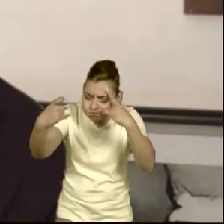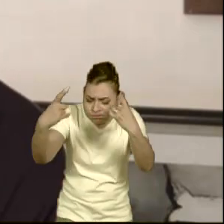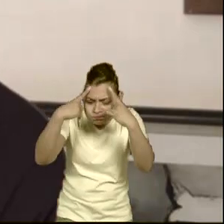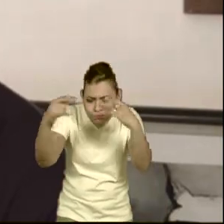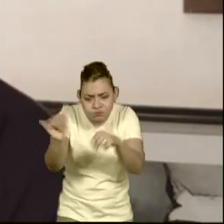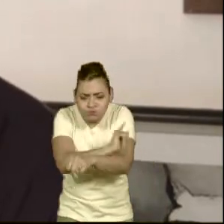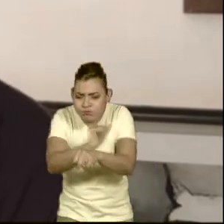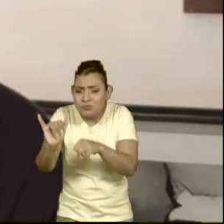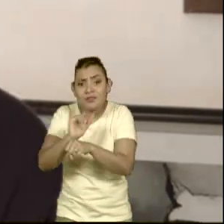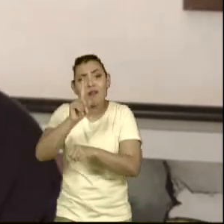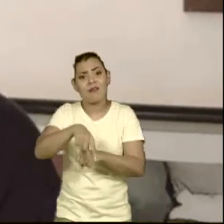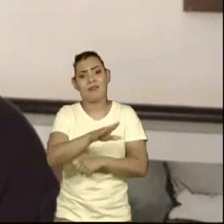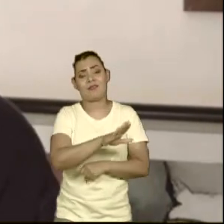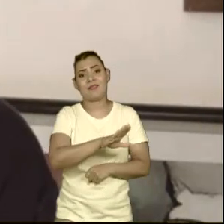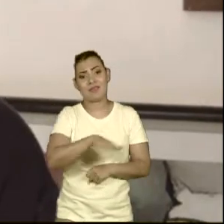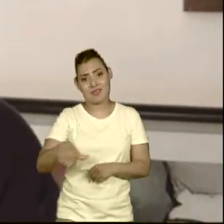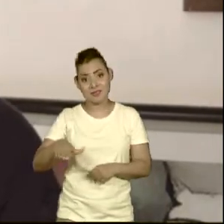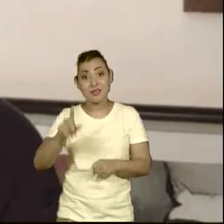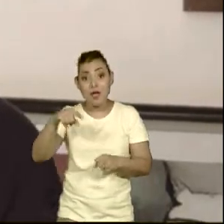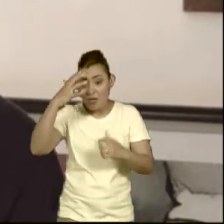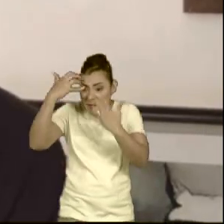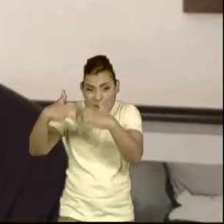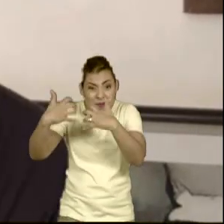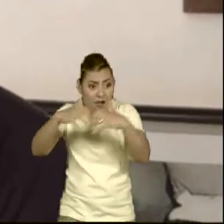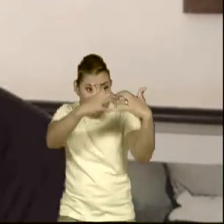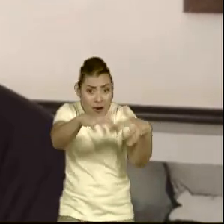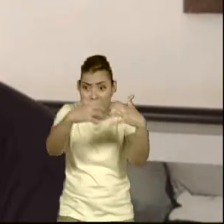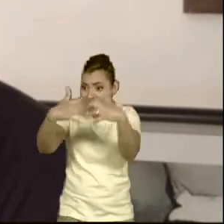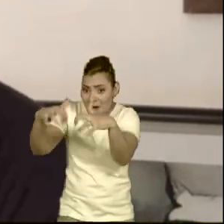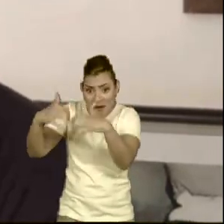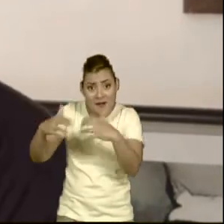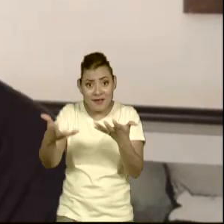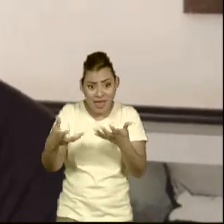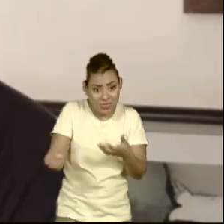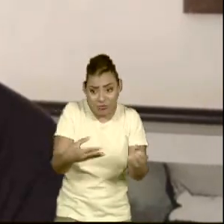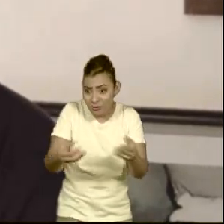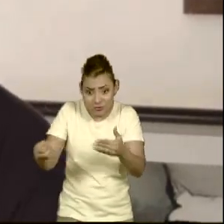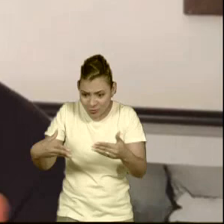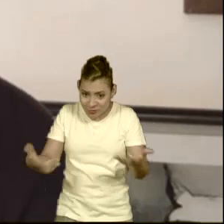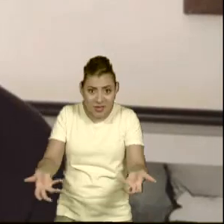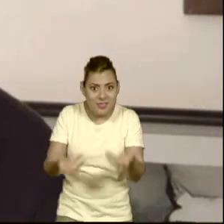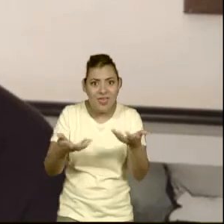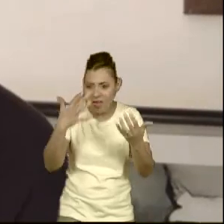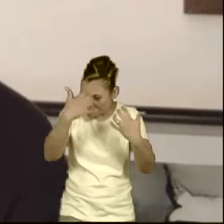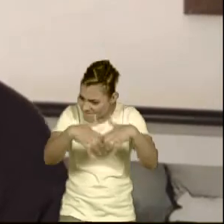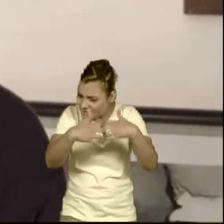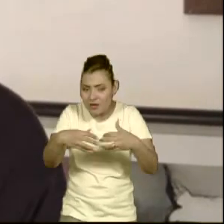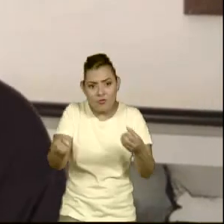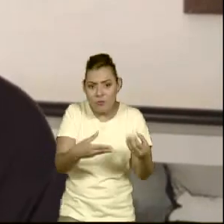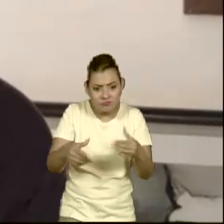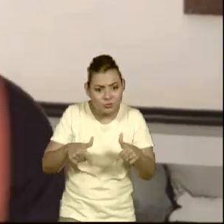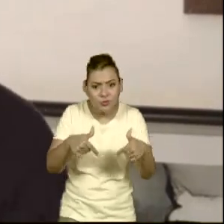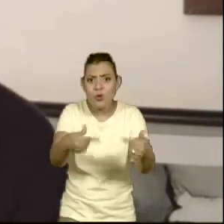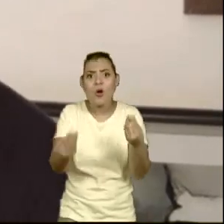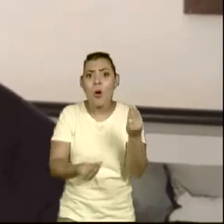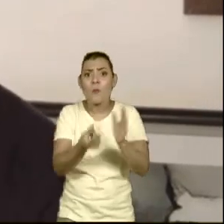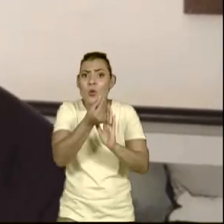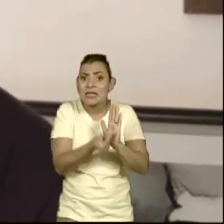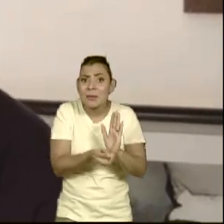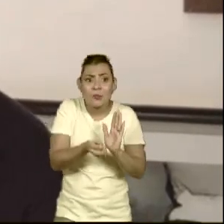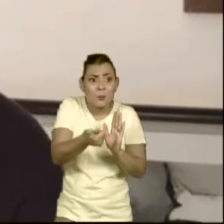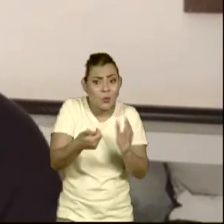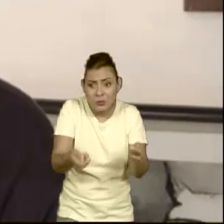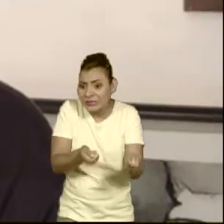de coisas, são pessoas com a cabeça fervendo, pensando em criar coisas novas e como executar coisas novas, com orçamentos